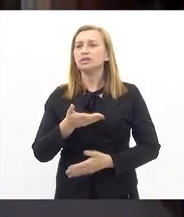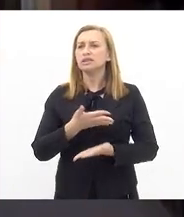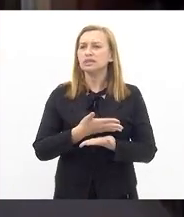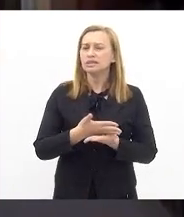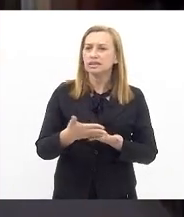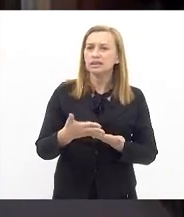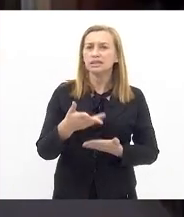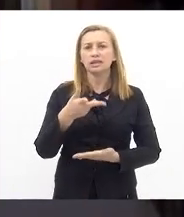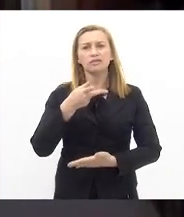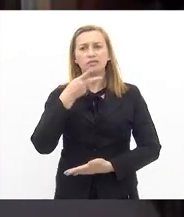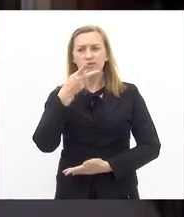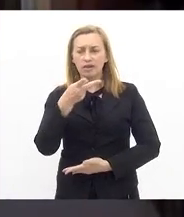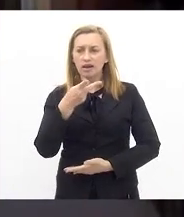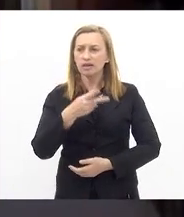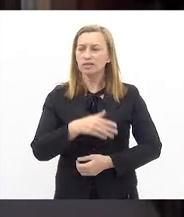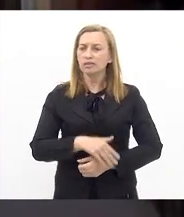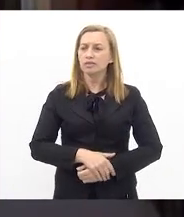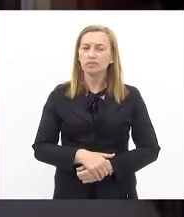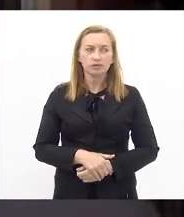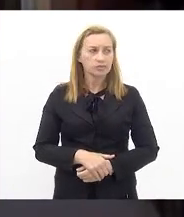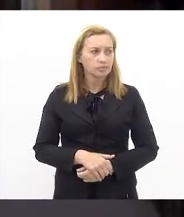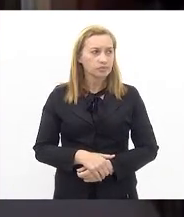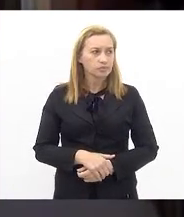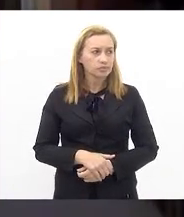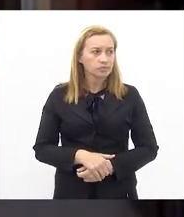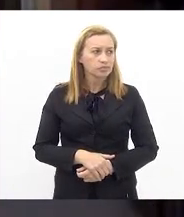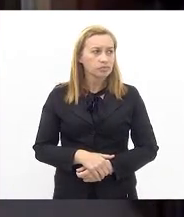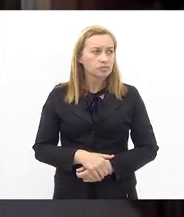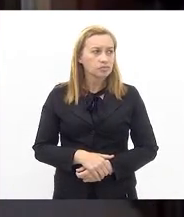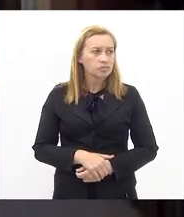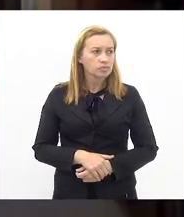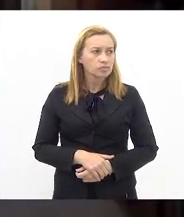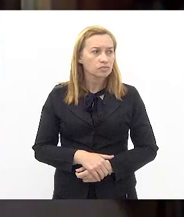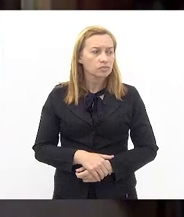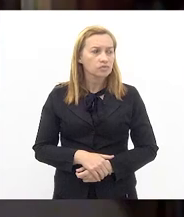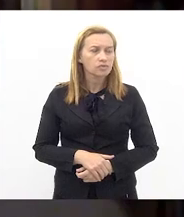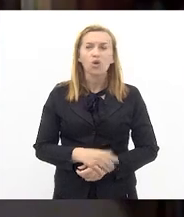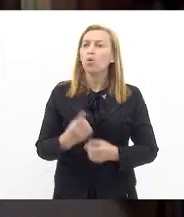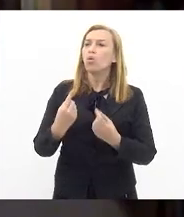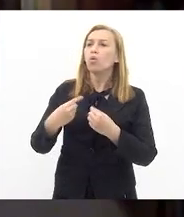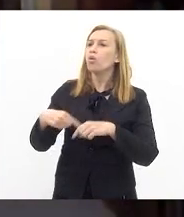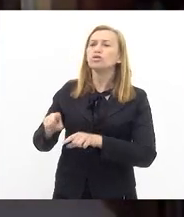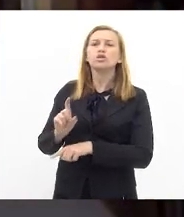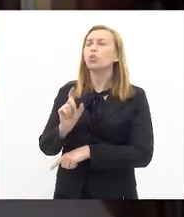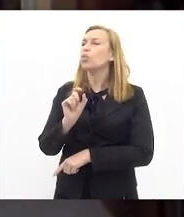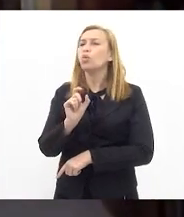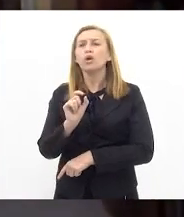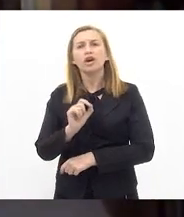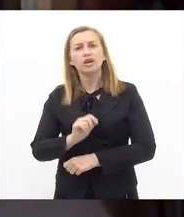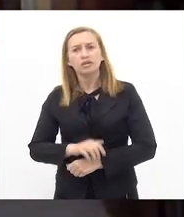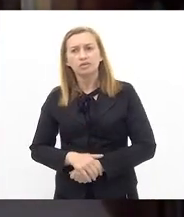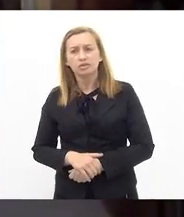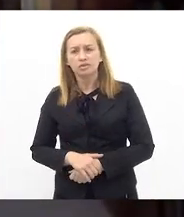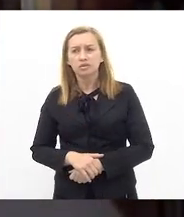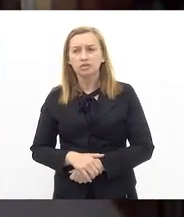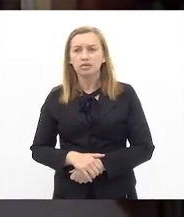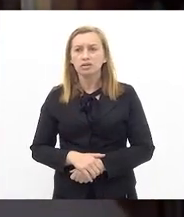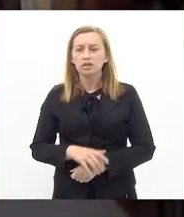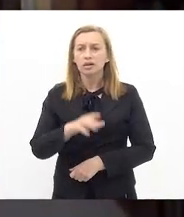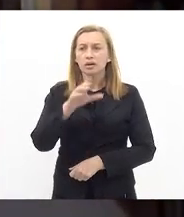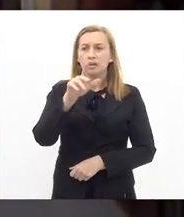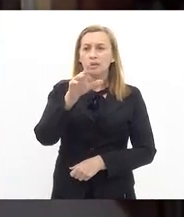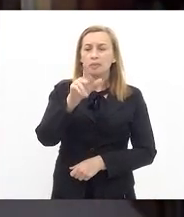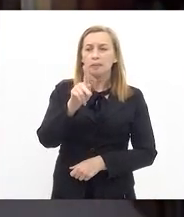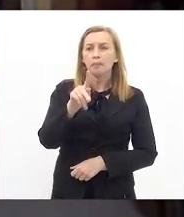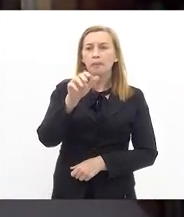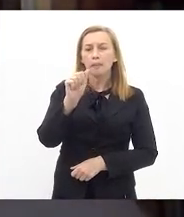momento de dizer por que nós somos contra o que está sendo chamado pacote de